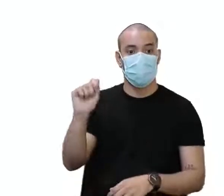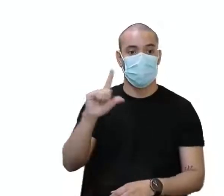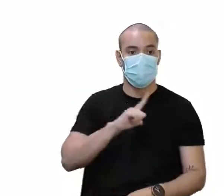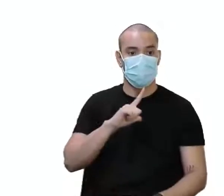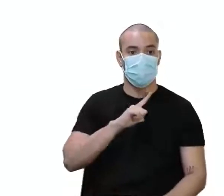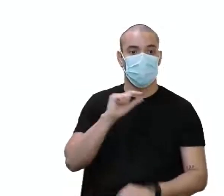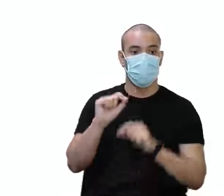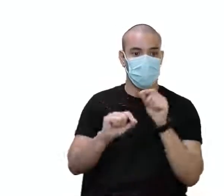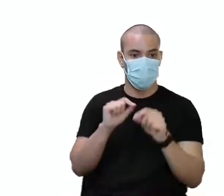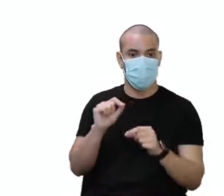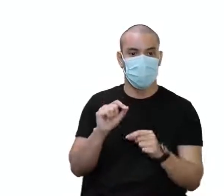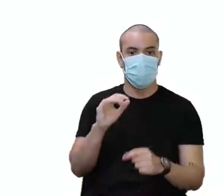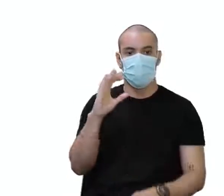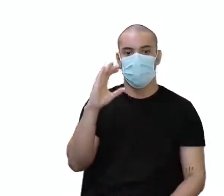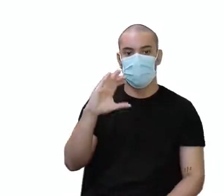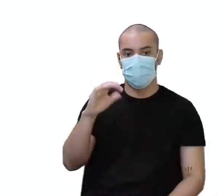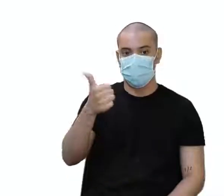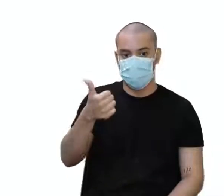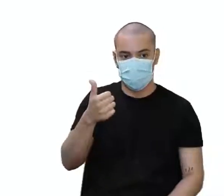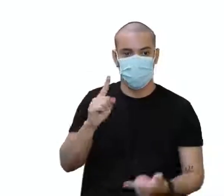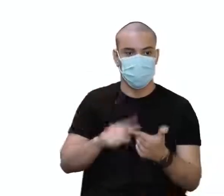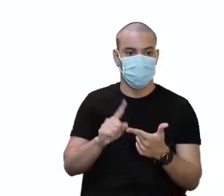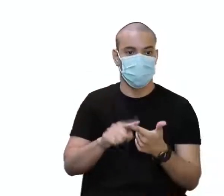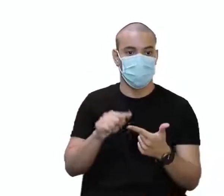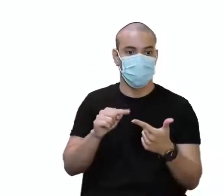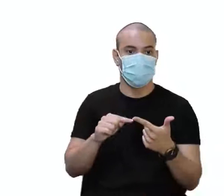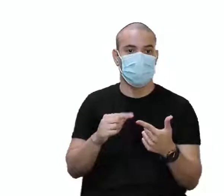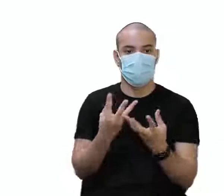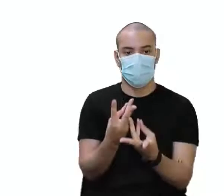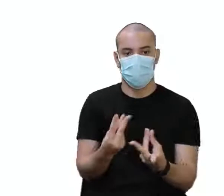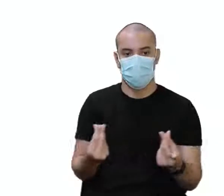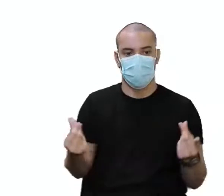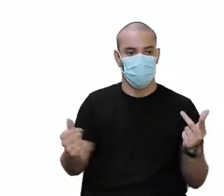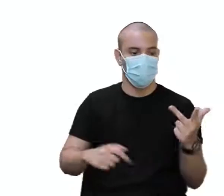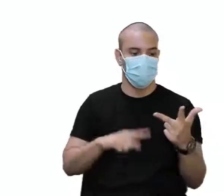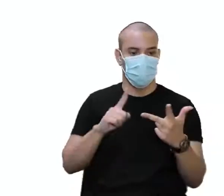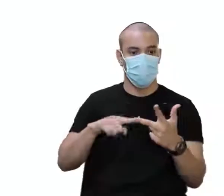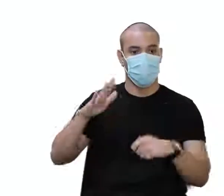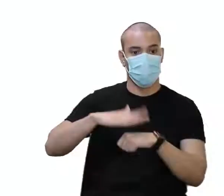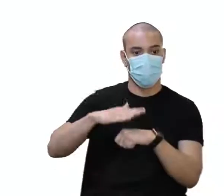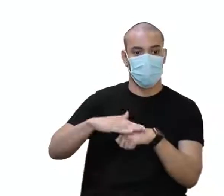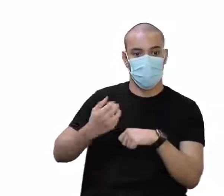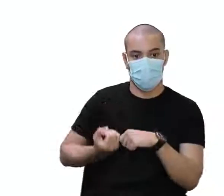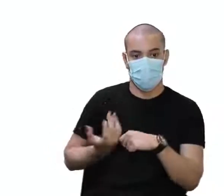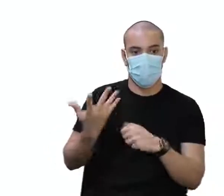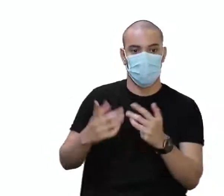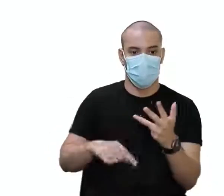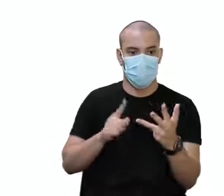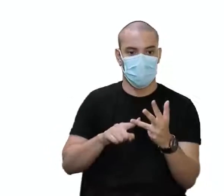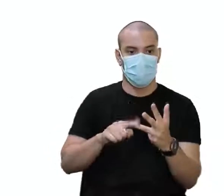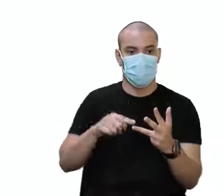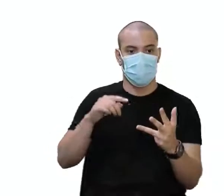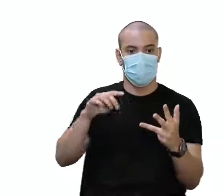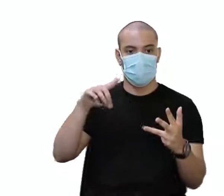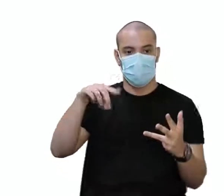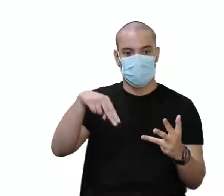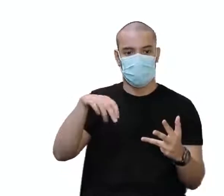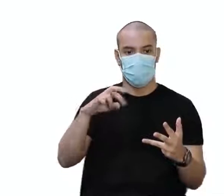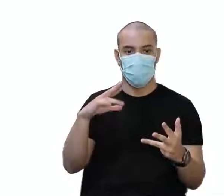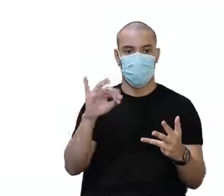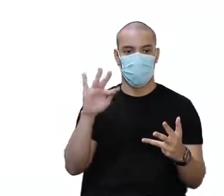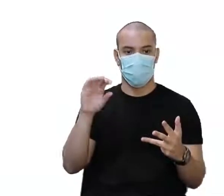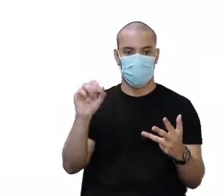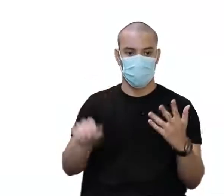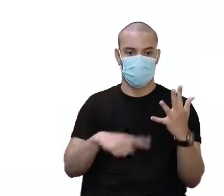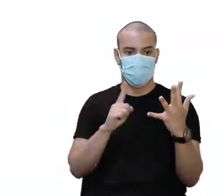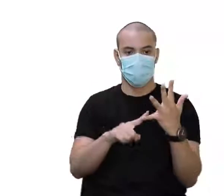primário, B, decompositores, C, produtores, D, necrófagos e